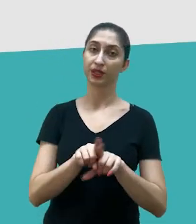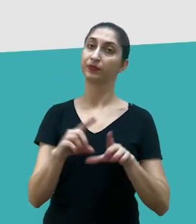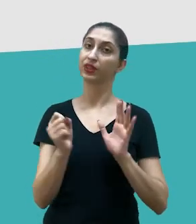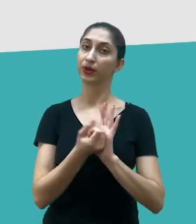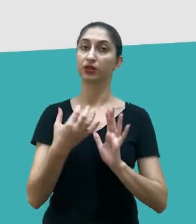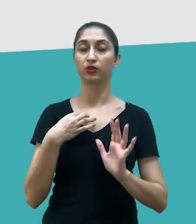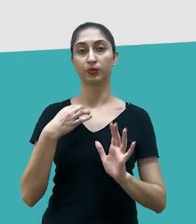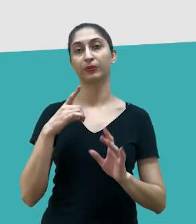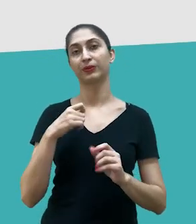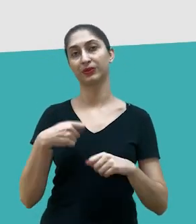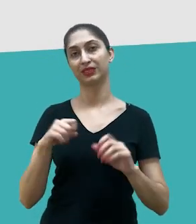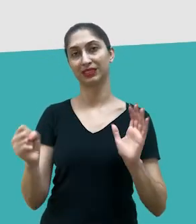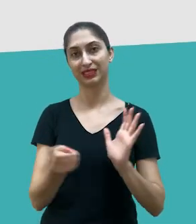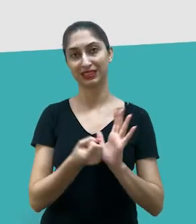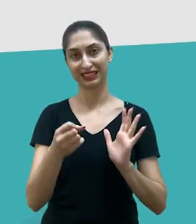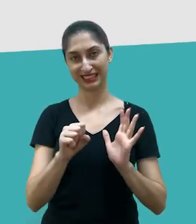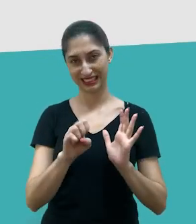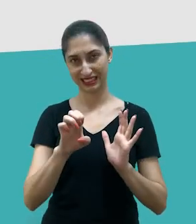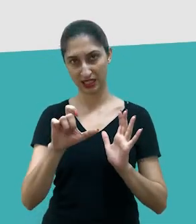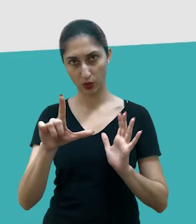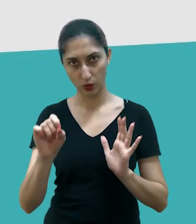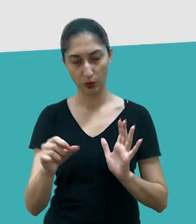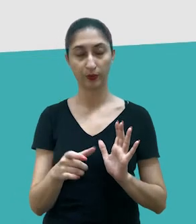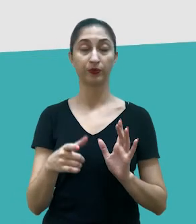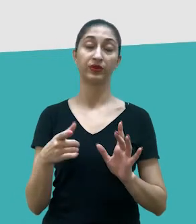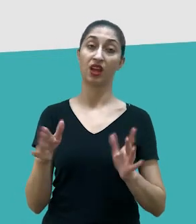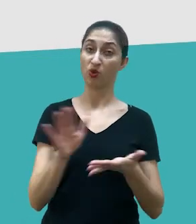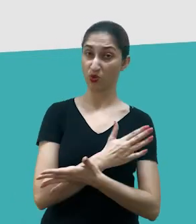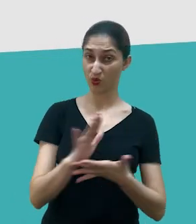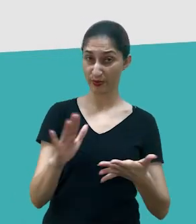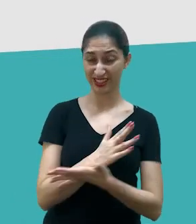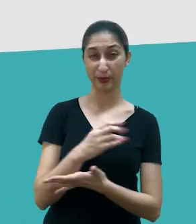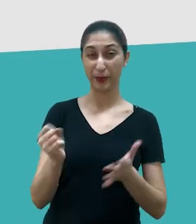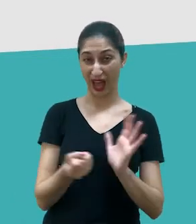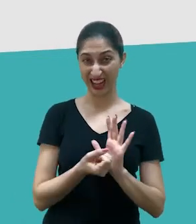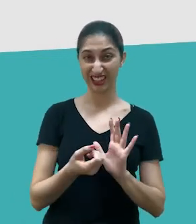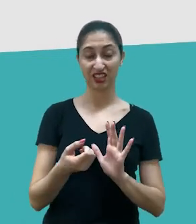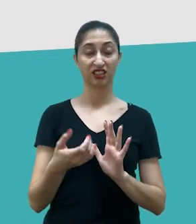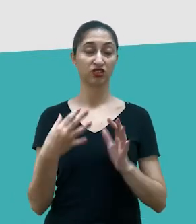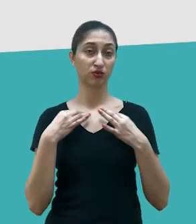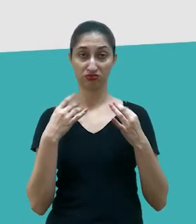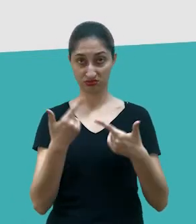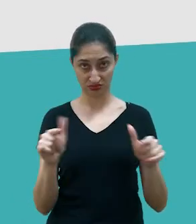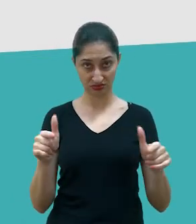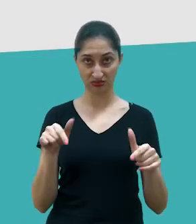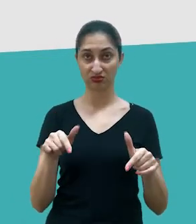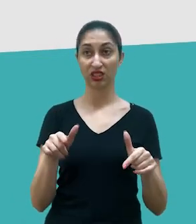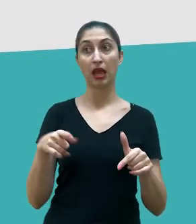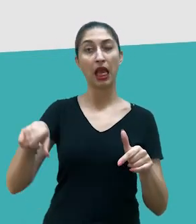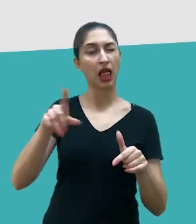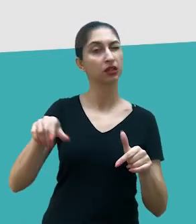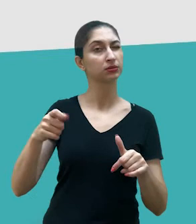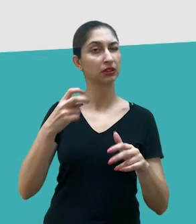que ter esse selo. E aquelas que não têm, não é? A gente precisa cobrar até elas ficarem com